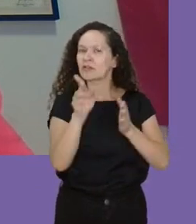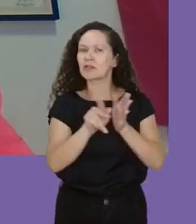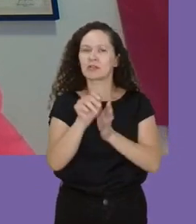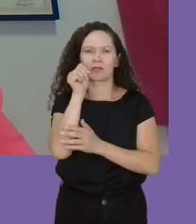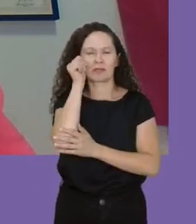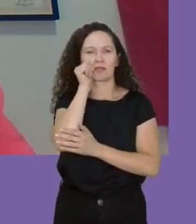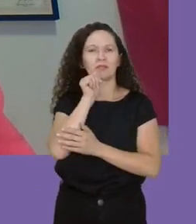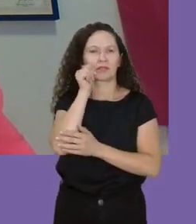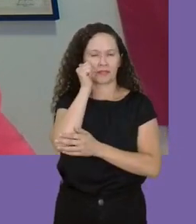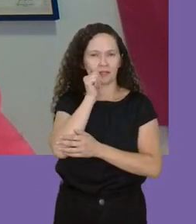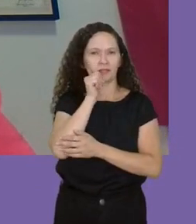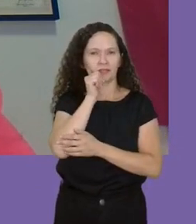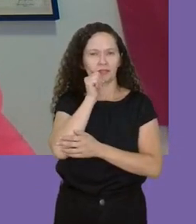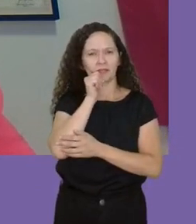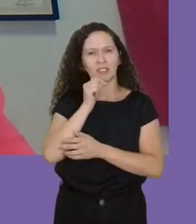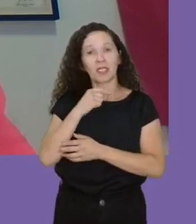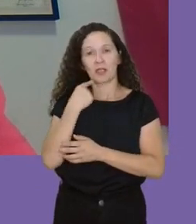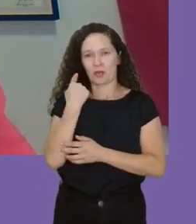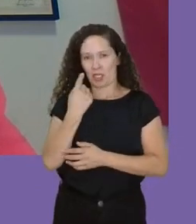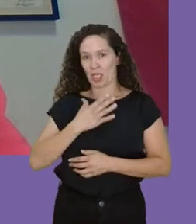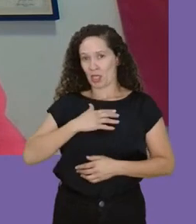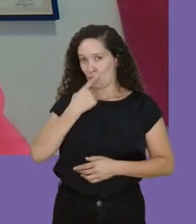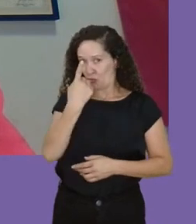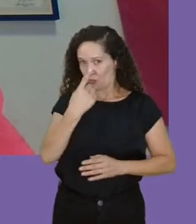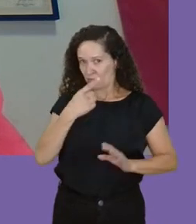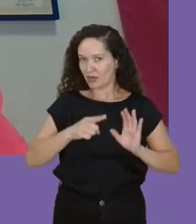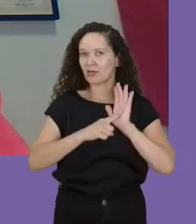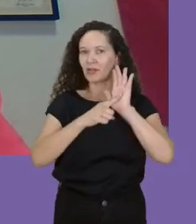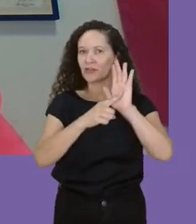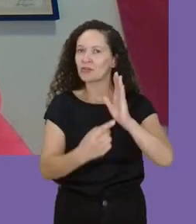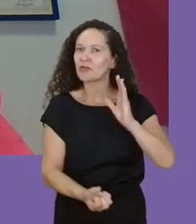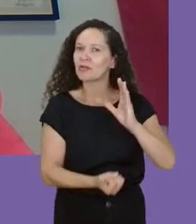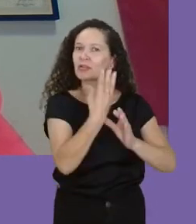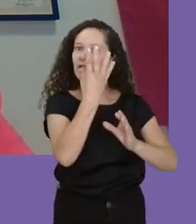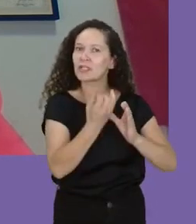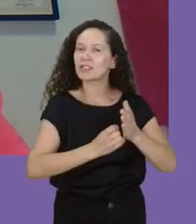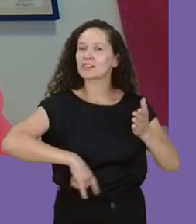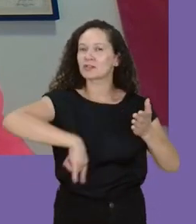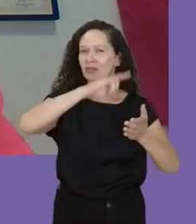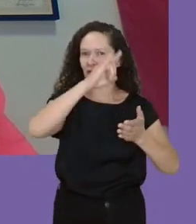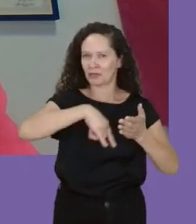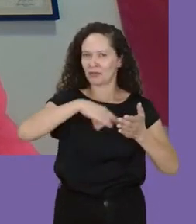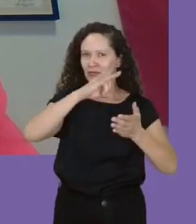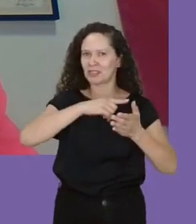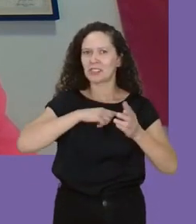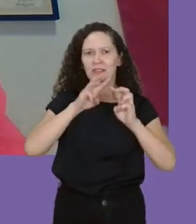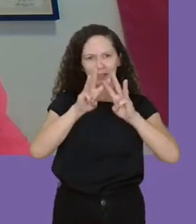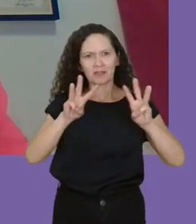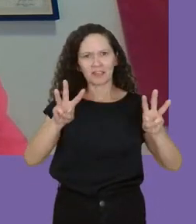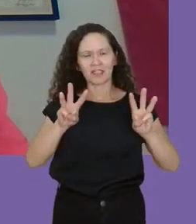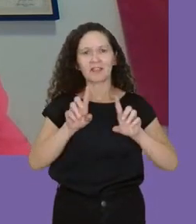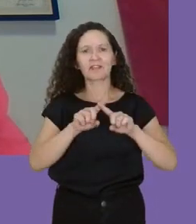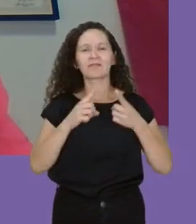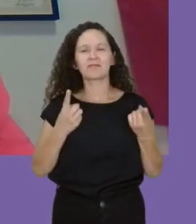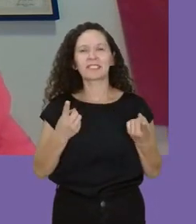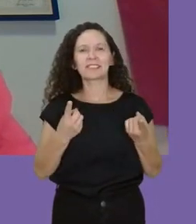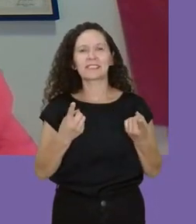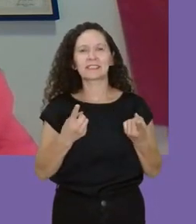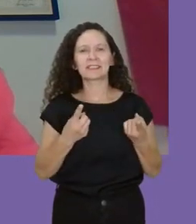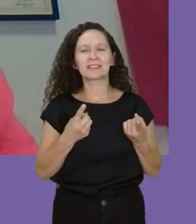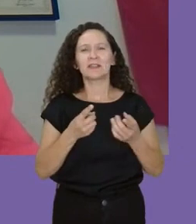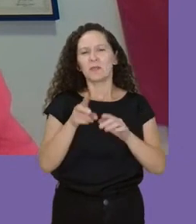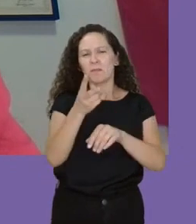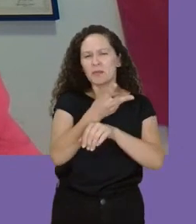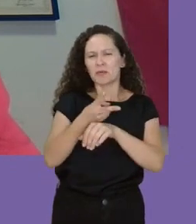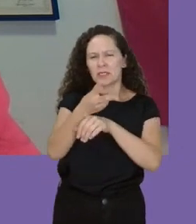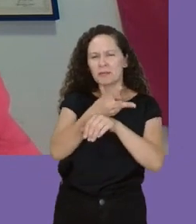Mulheres, e aí eu fui uma das pessoas que contribuiu com a elaboração dessa cartilha. Então tem disponível no site, mas aqui eu estava até tentando